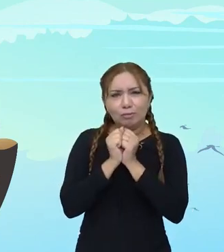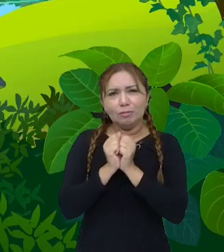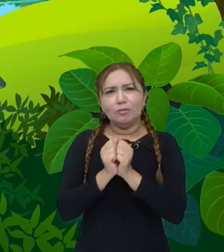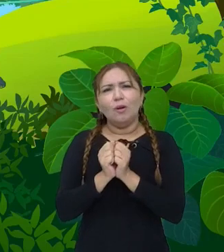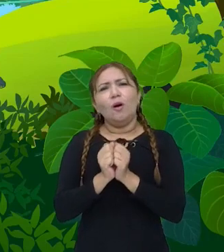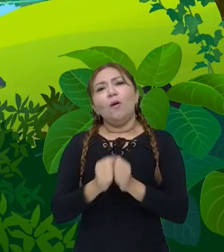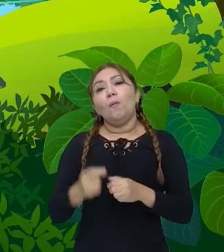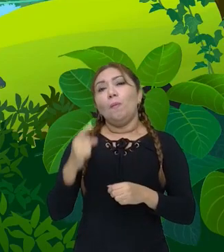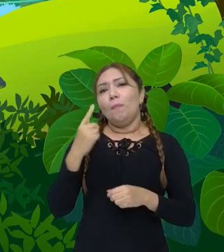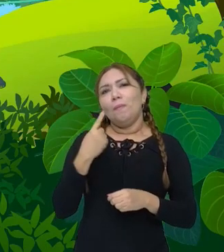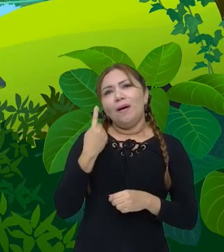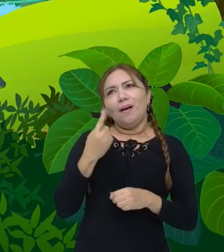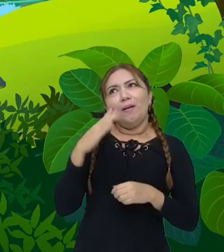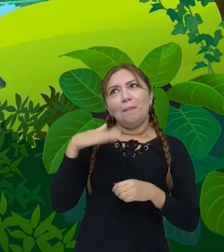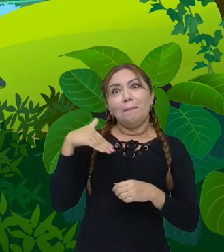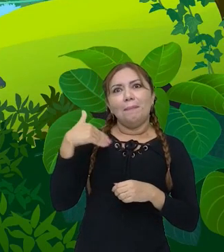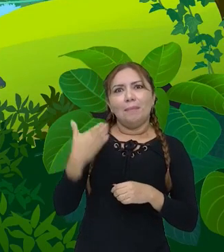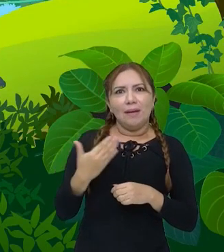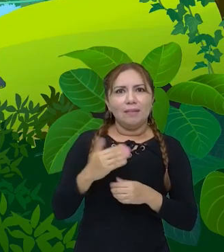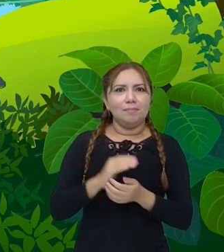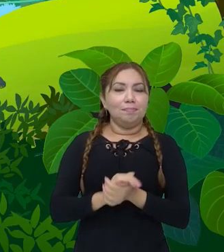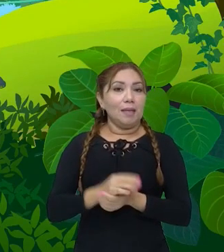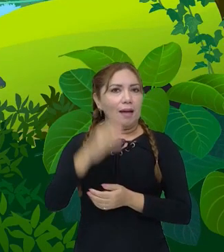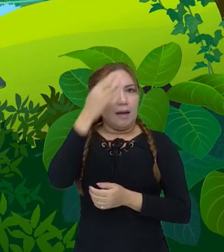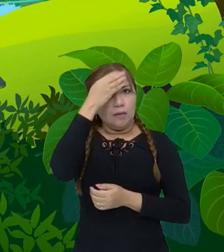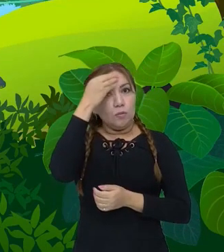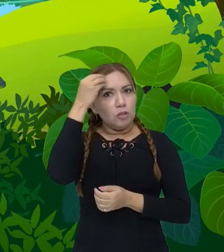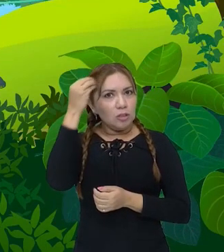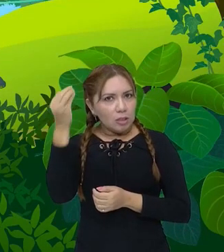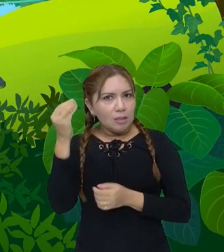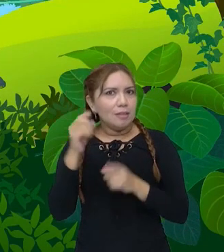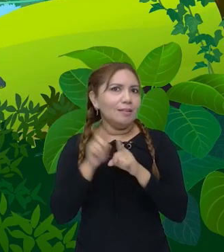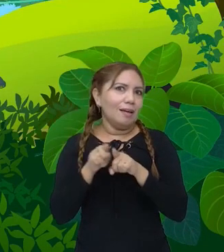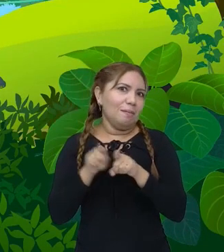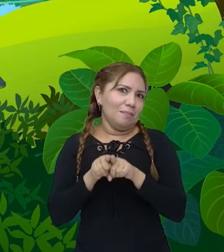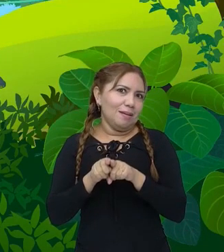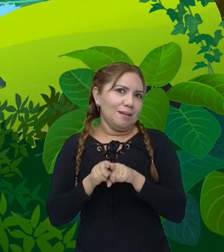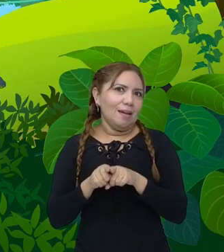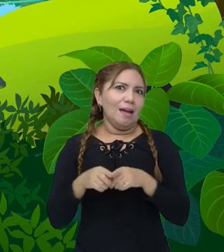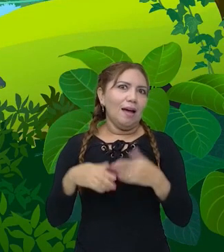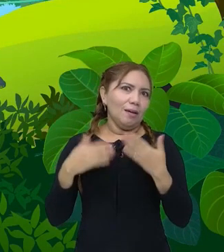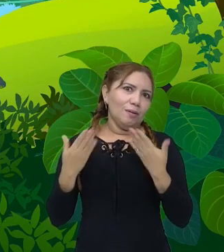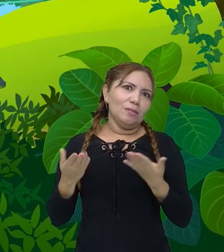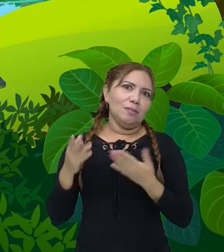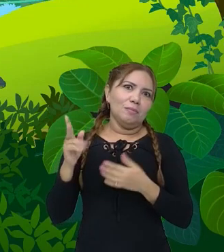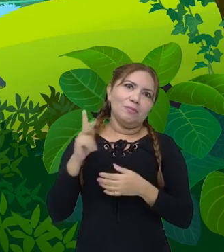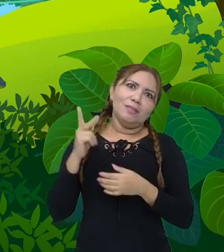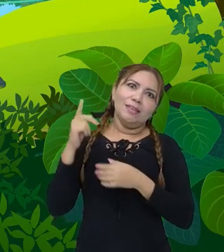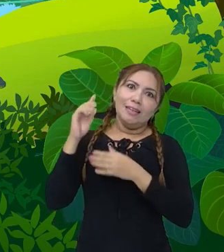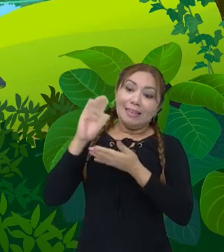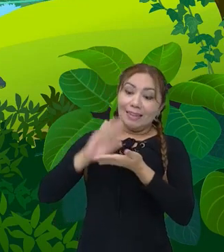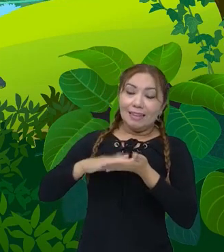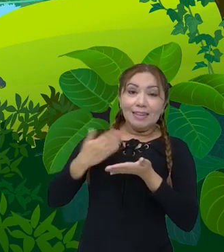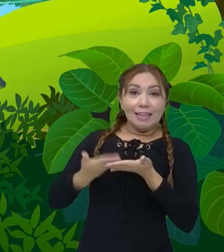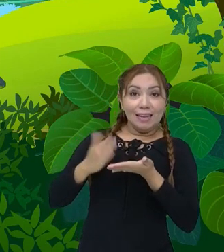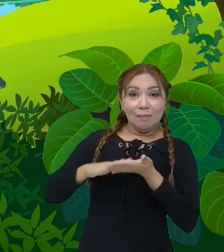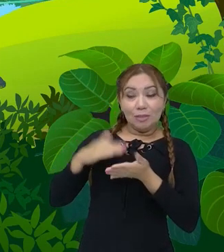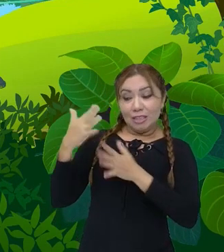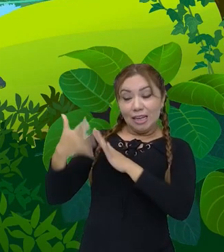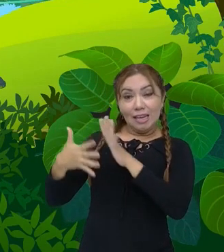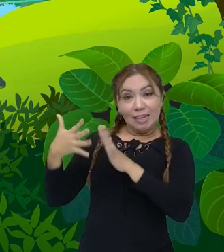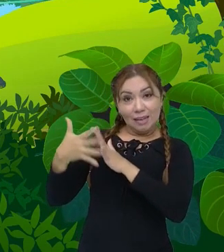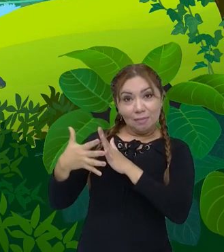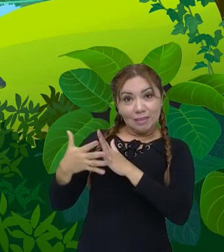uma aula. Não se esquecendo também de agradecer à intérprete de Libras por estar aqui